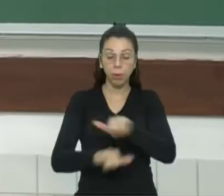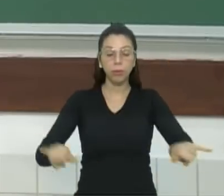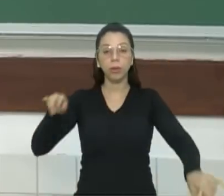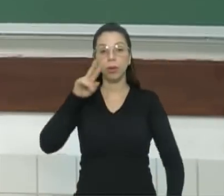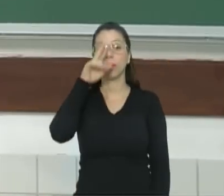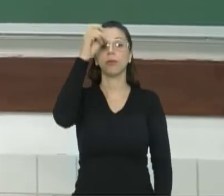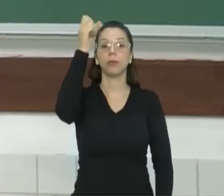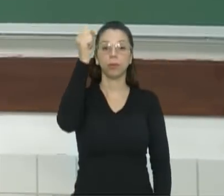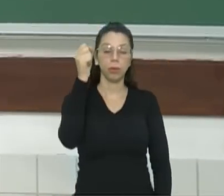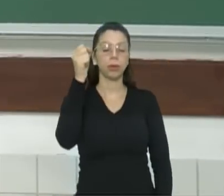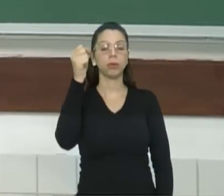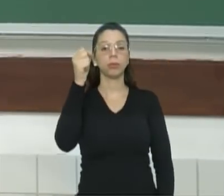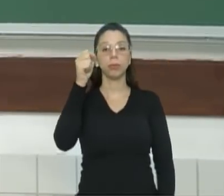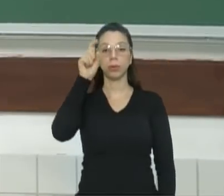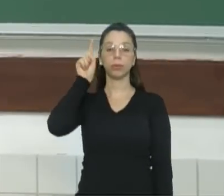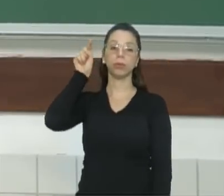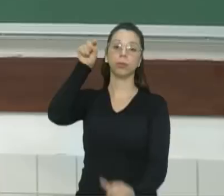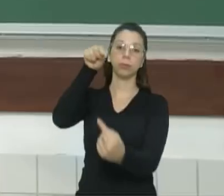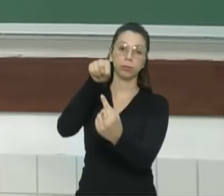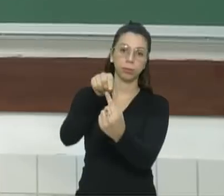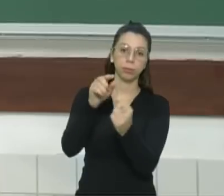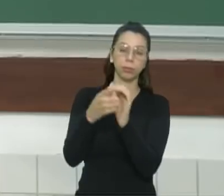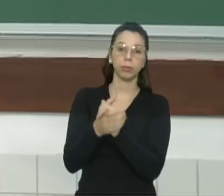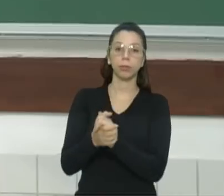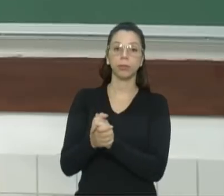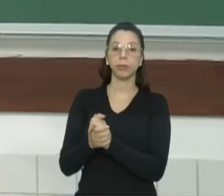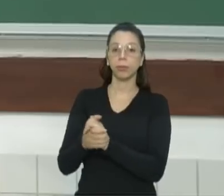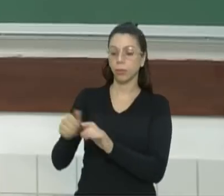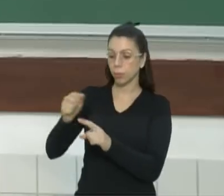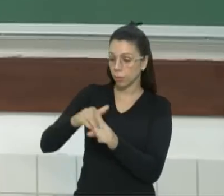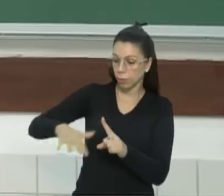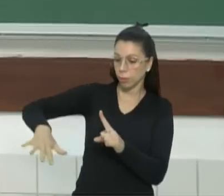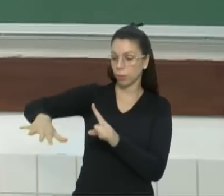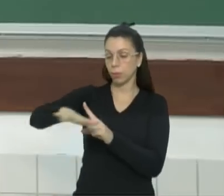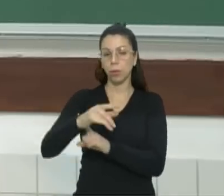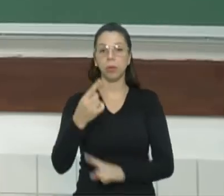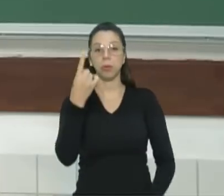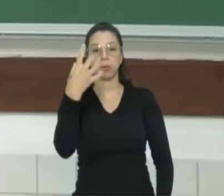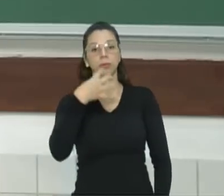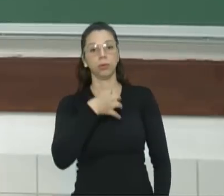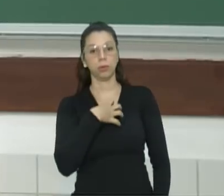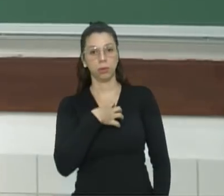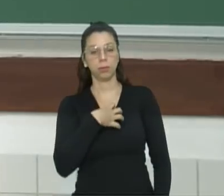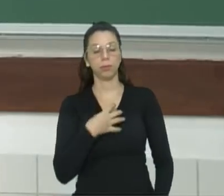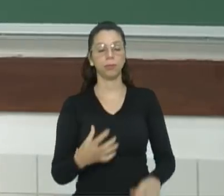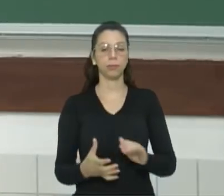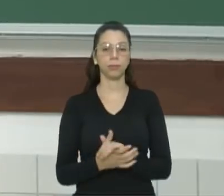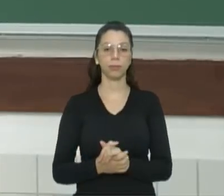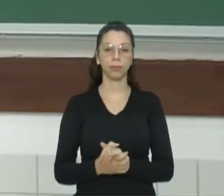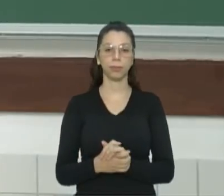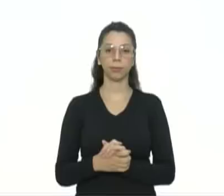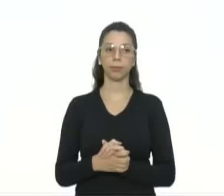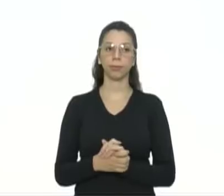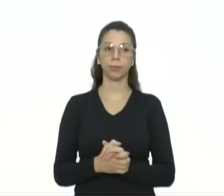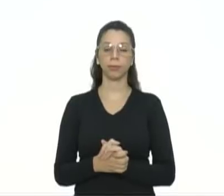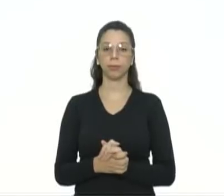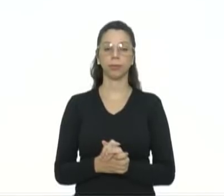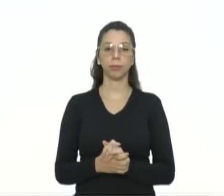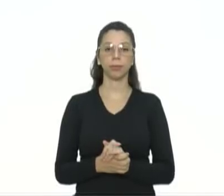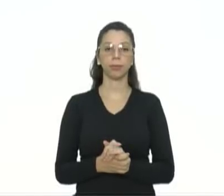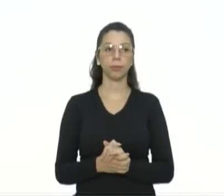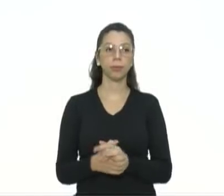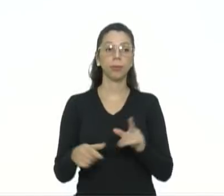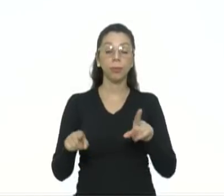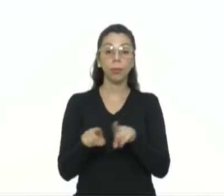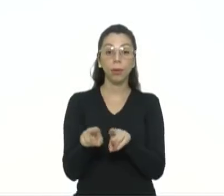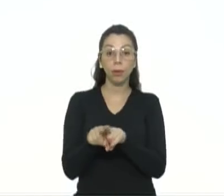forte justamente para alcançar esse objetivo, de fazer a população ser de um único jeito. Os regimes autoritários,